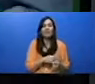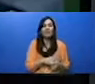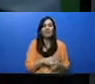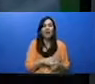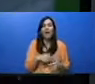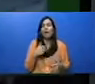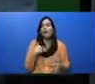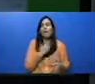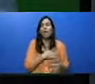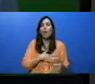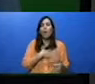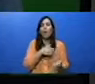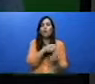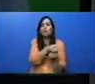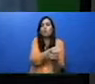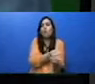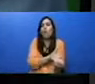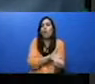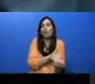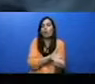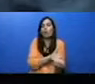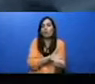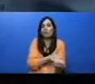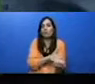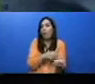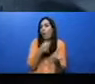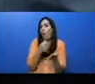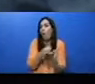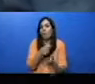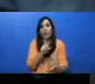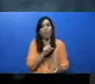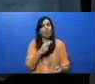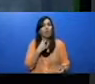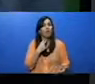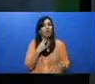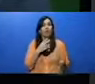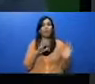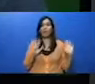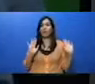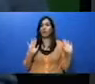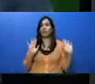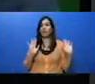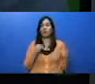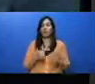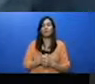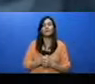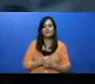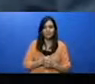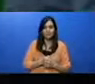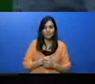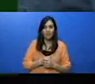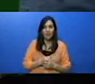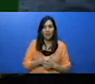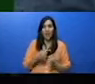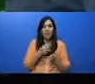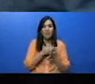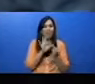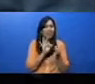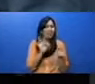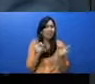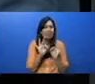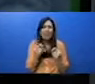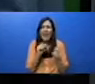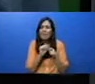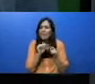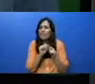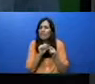couro, usa o couro ecológico, tá? Não comprem objetos feitos de animais, tá?